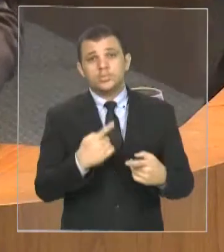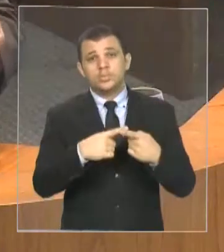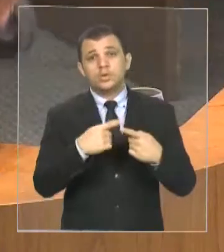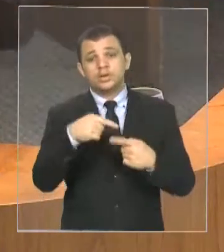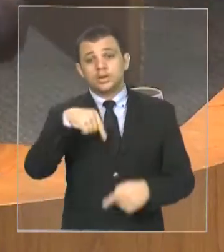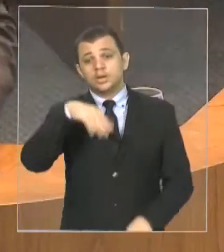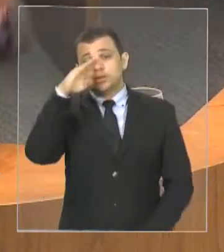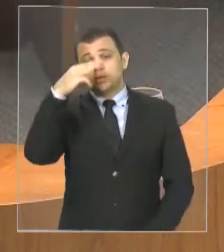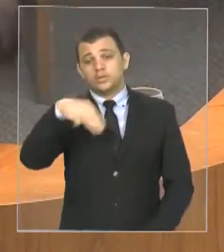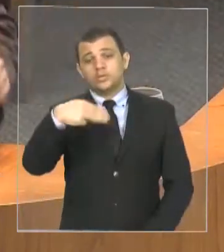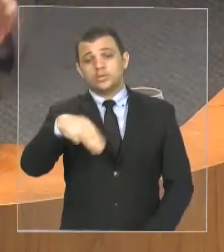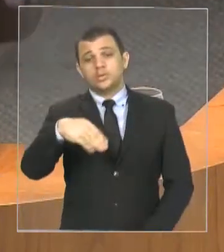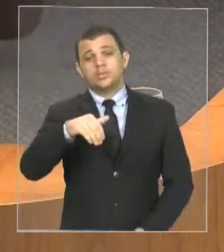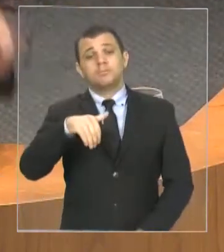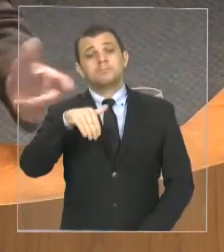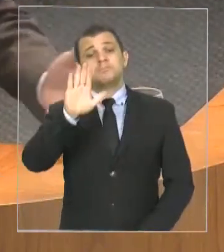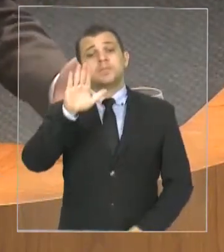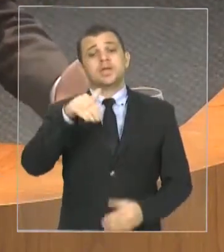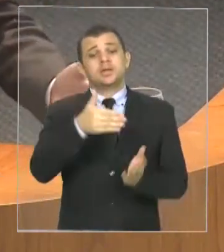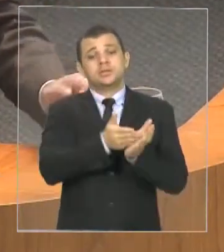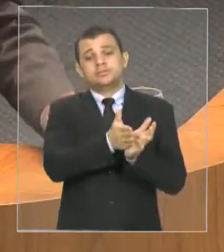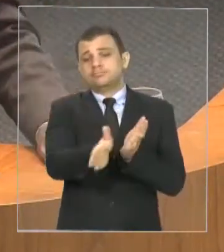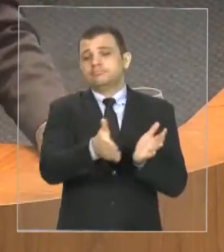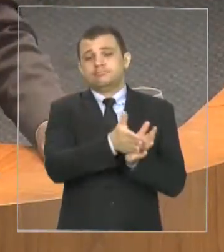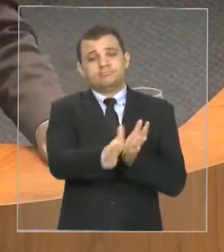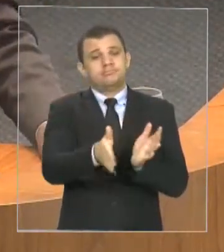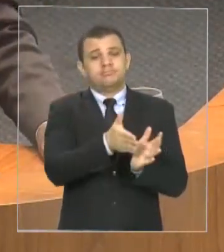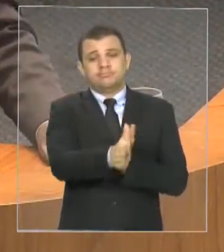desvia recursos públicos da saúde.